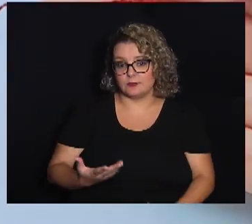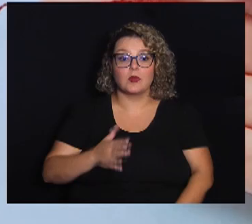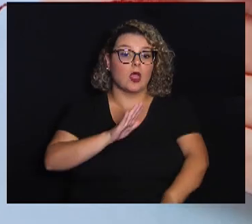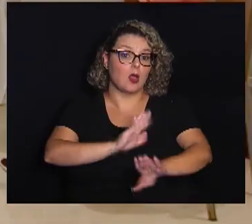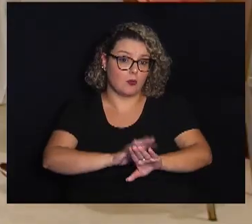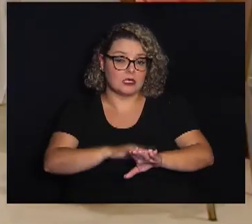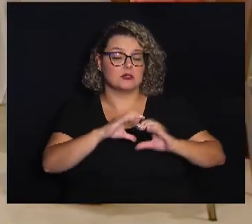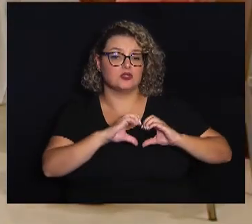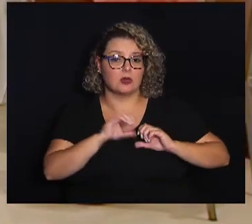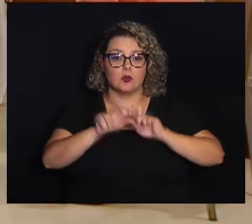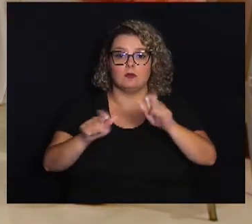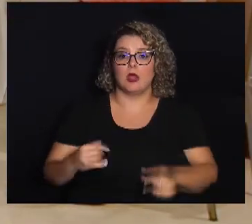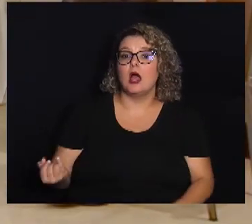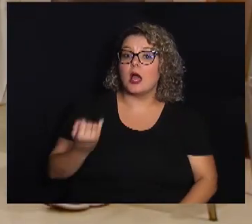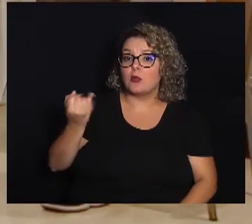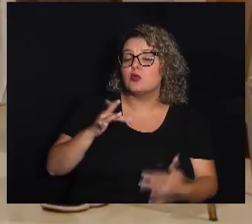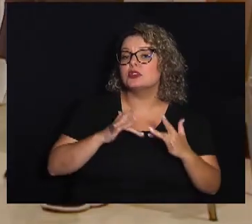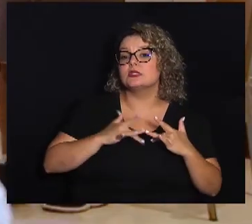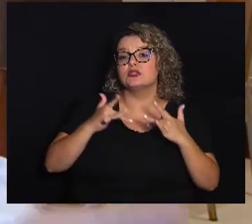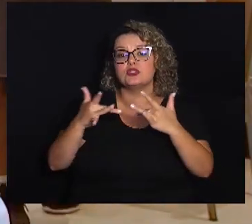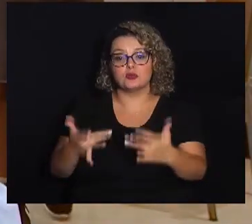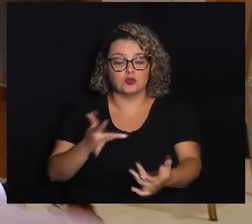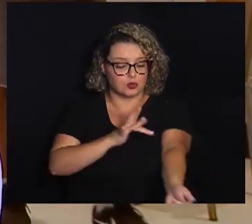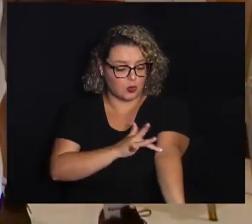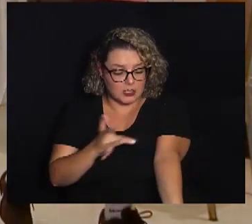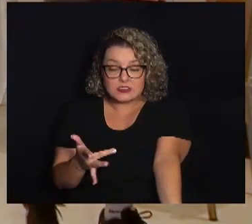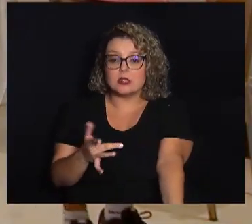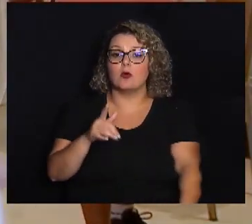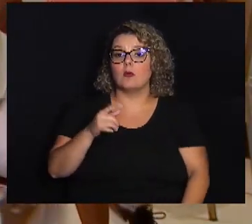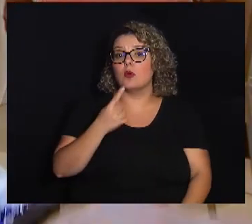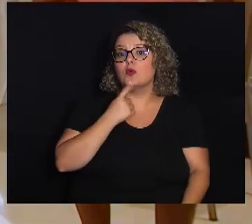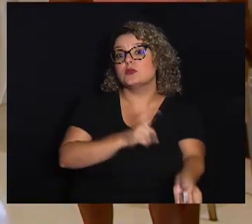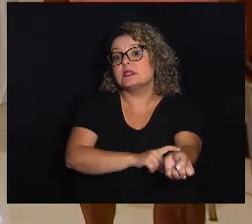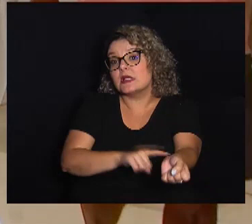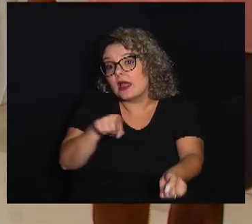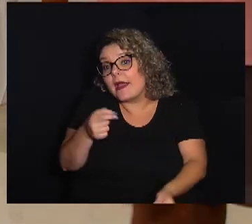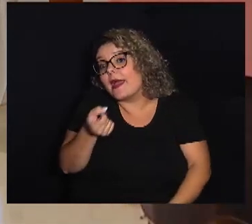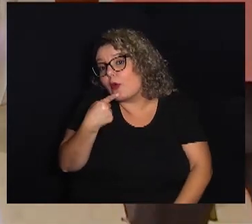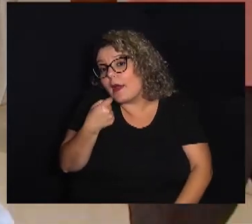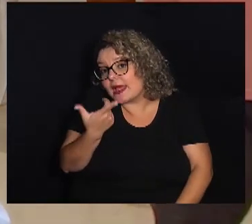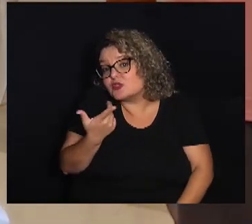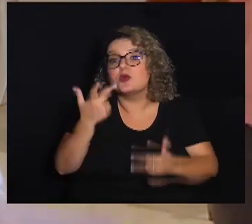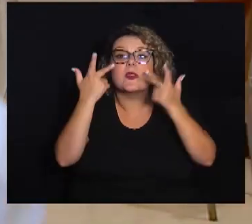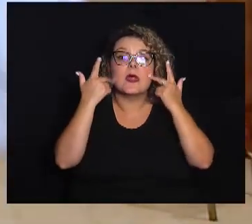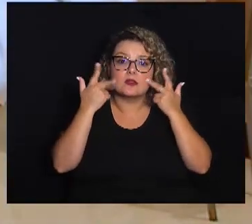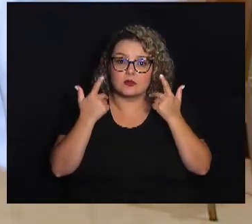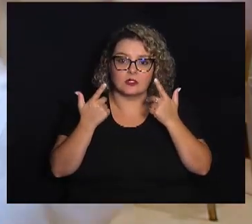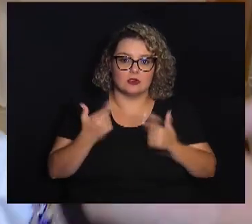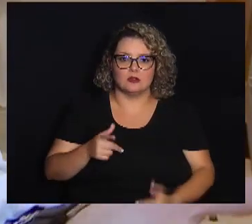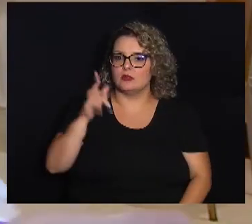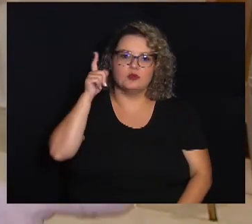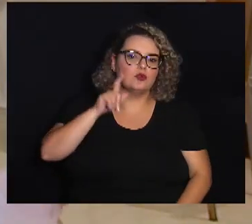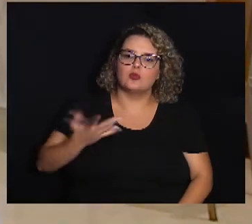amor ao próximo. A importância da doação de sangue é que o sangue é um remédio. E aí esse remédio não consegue,